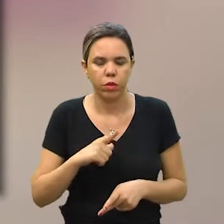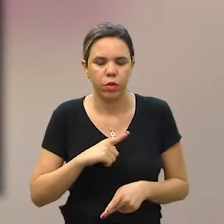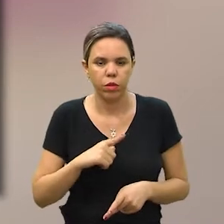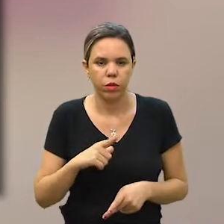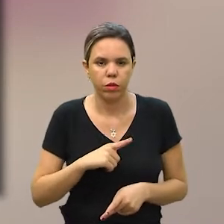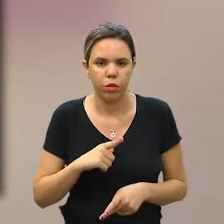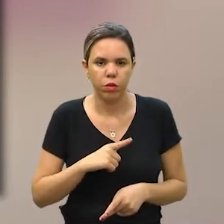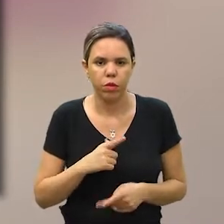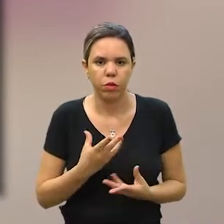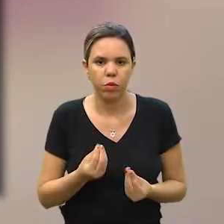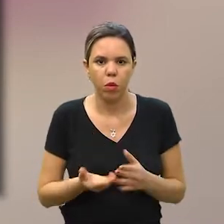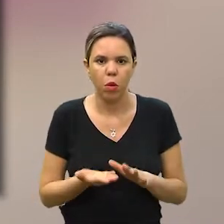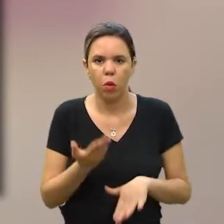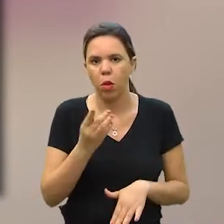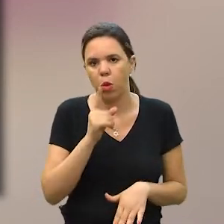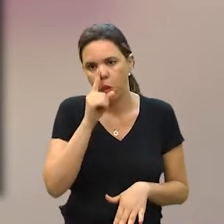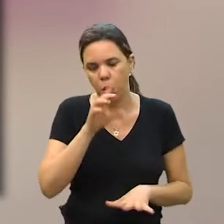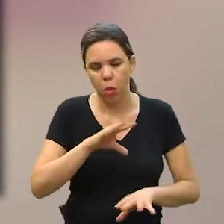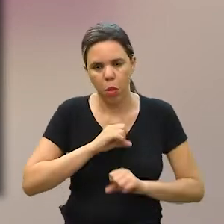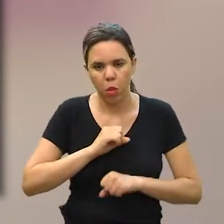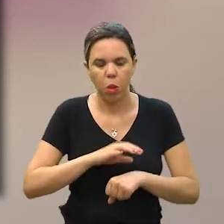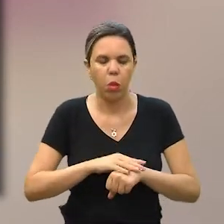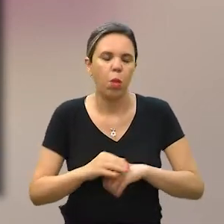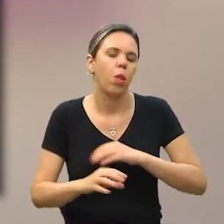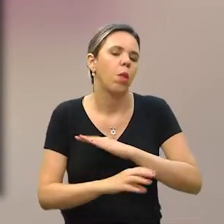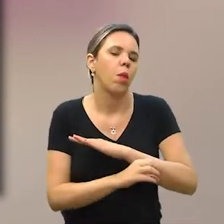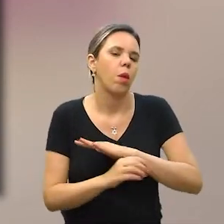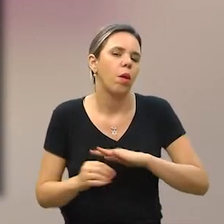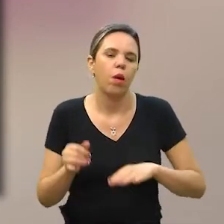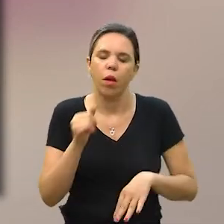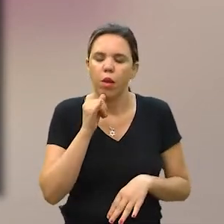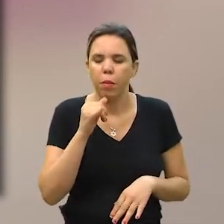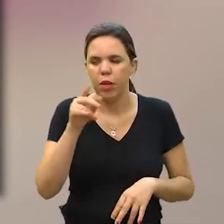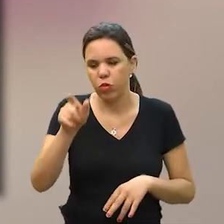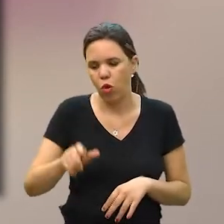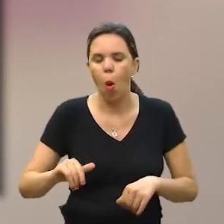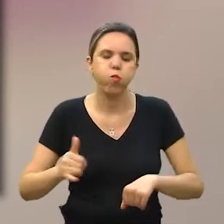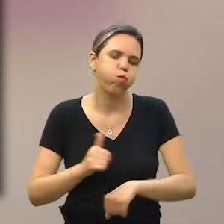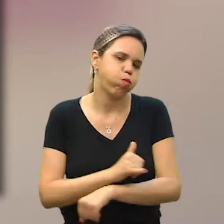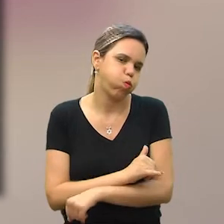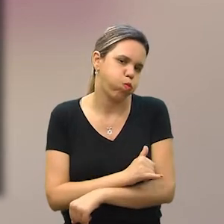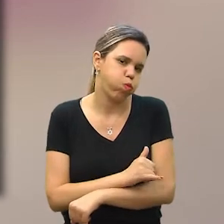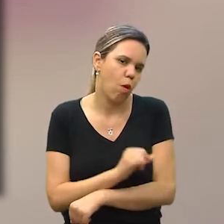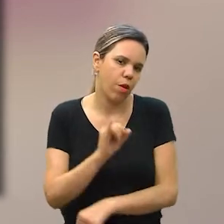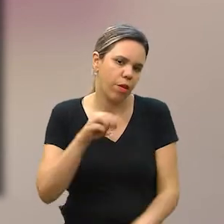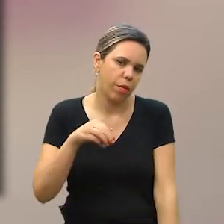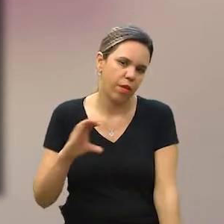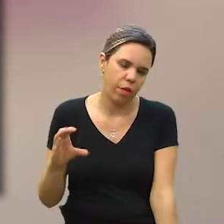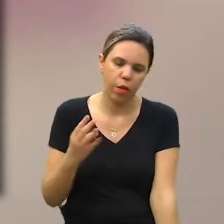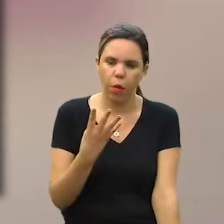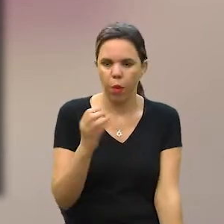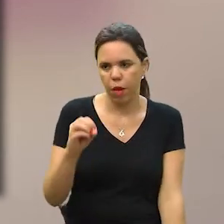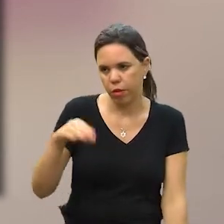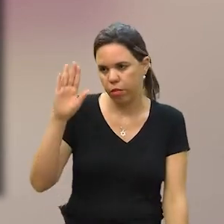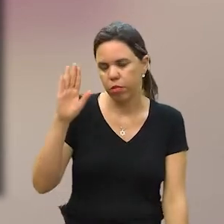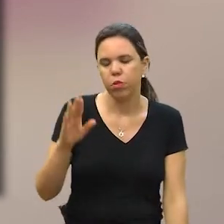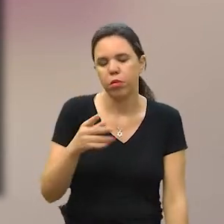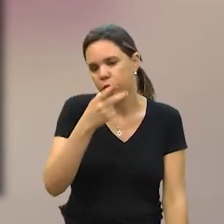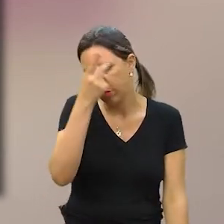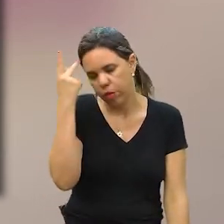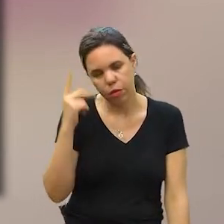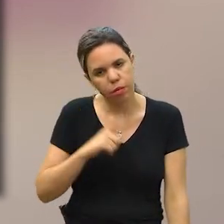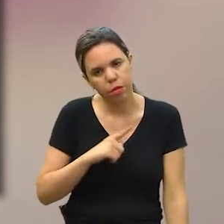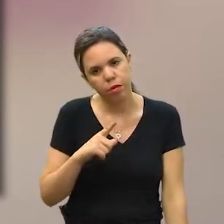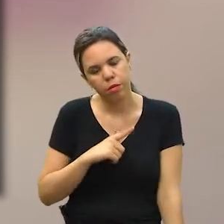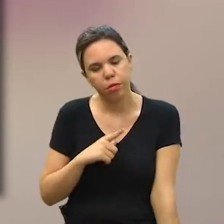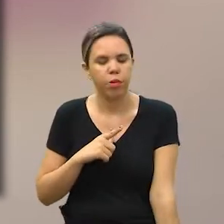têm muito alto risco de trombose, por exemplo, uma obesidade muito grande, o IMC acima de 40, pacientes